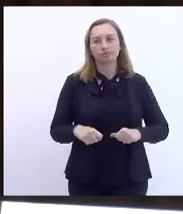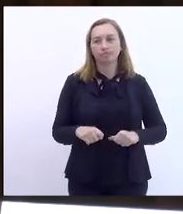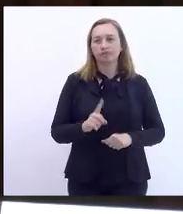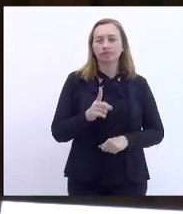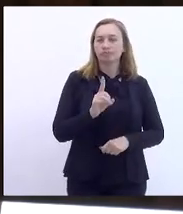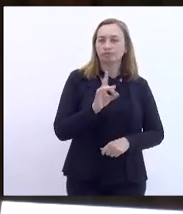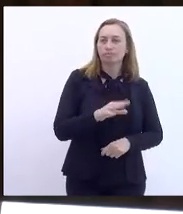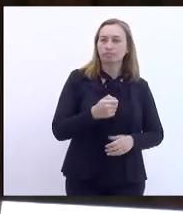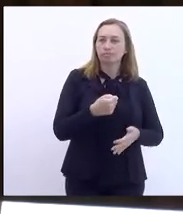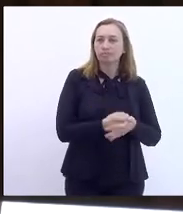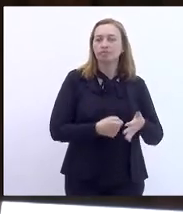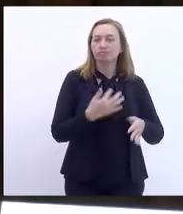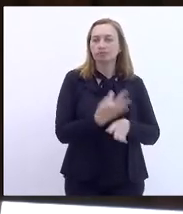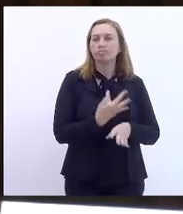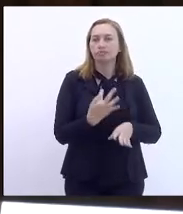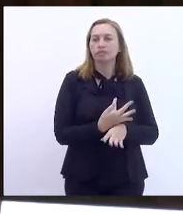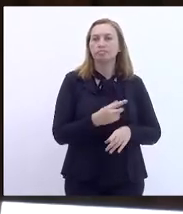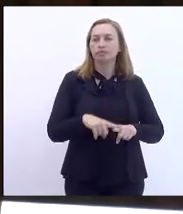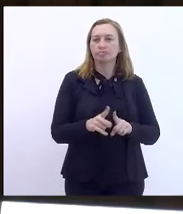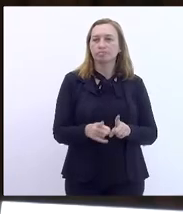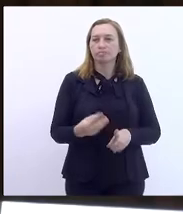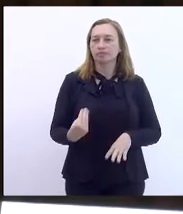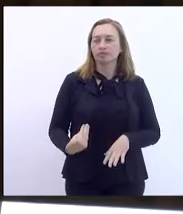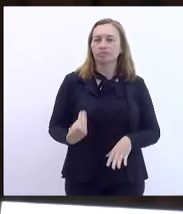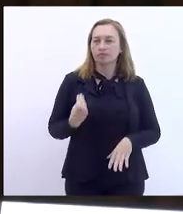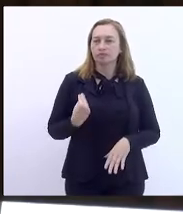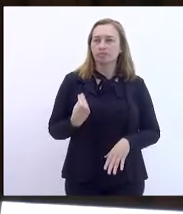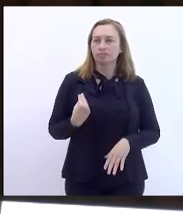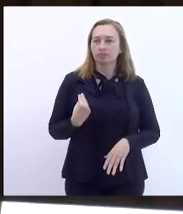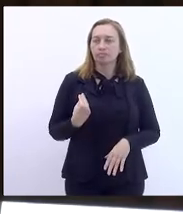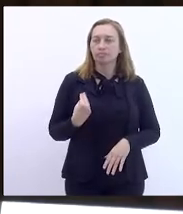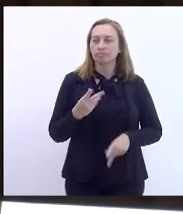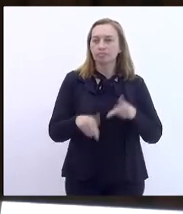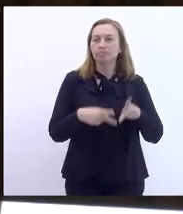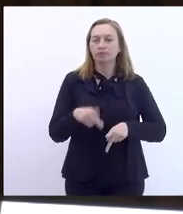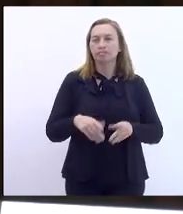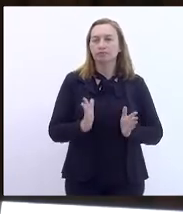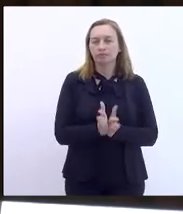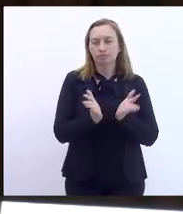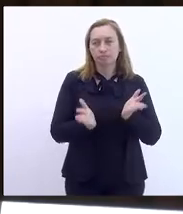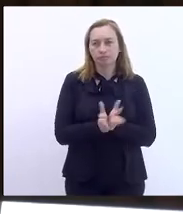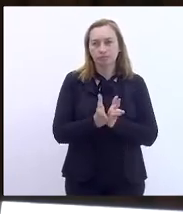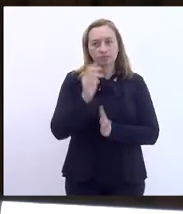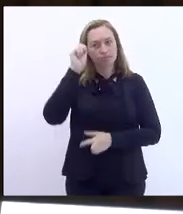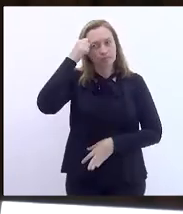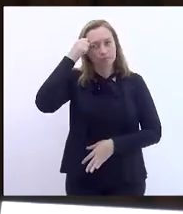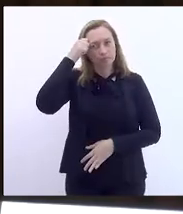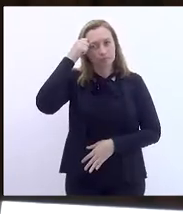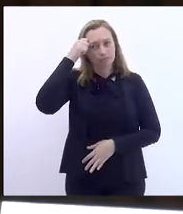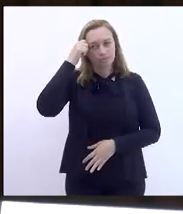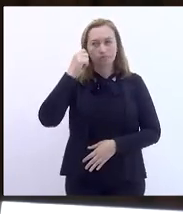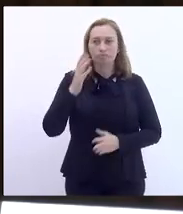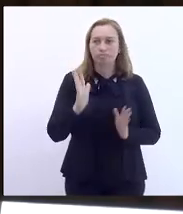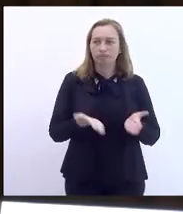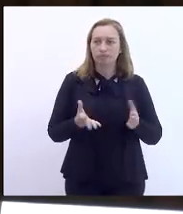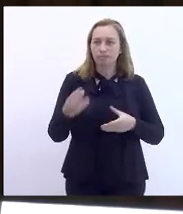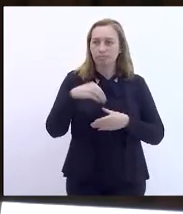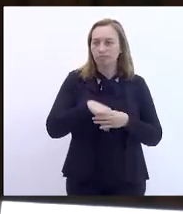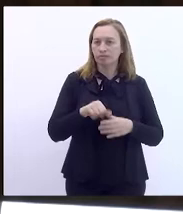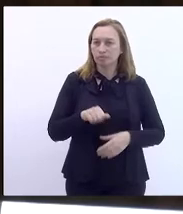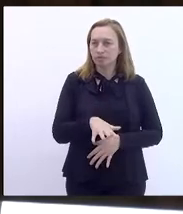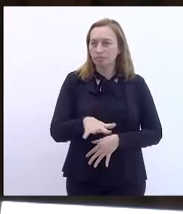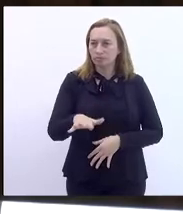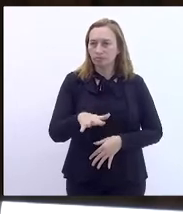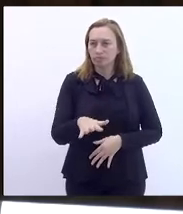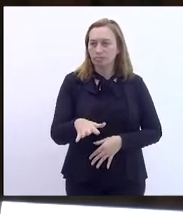não só de resistência mas de existência do nosso povo pobre do nosso povo preto que hoje está dentro da